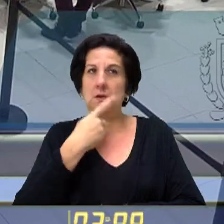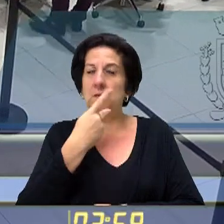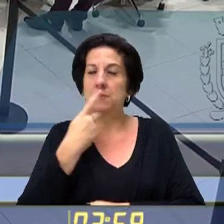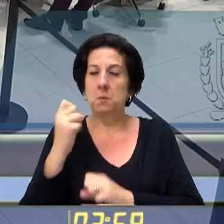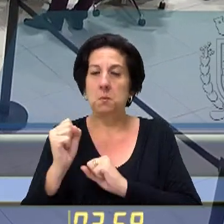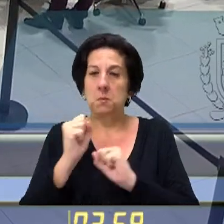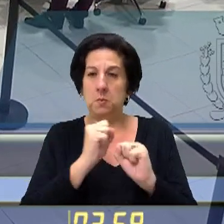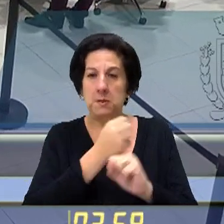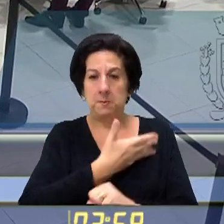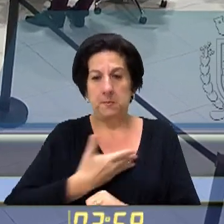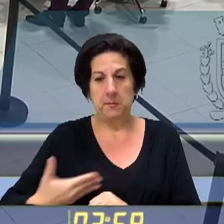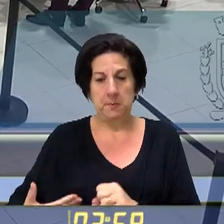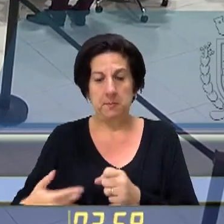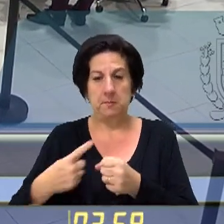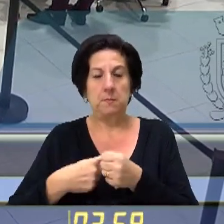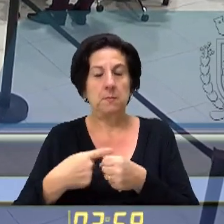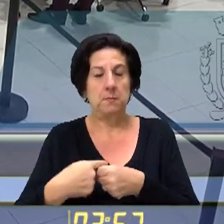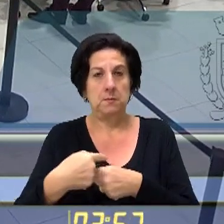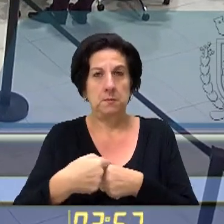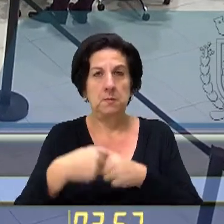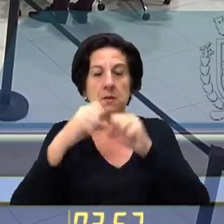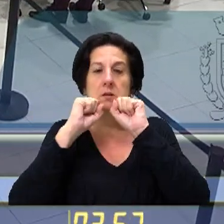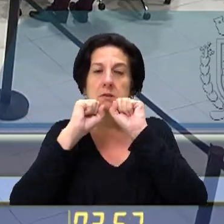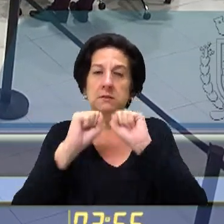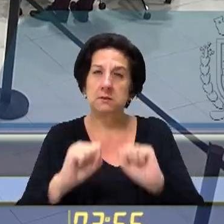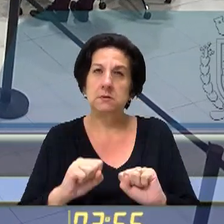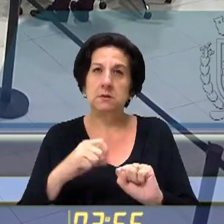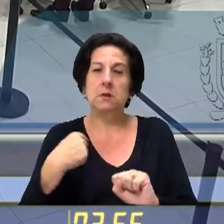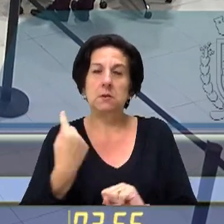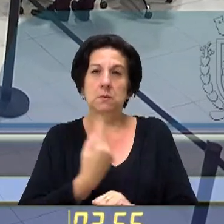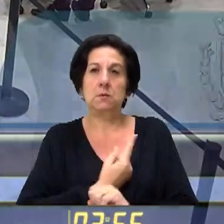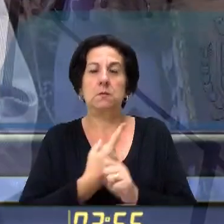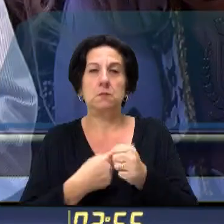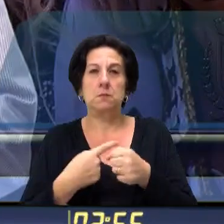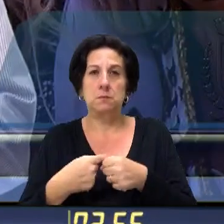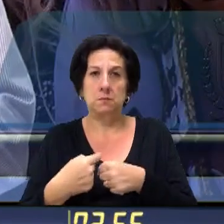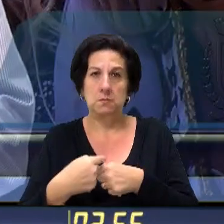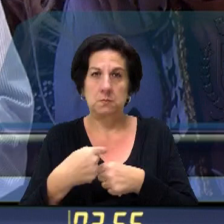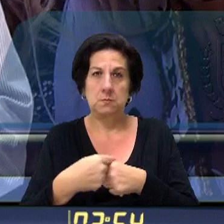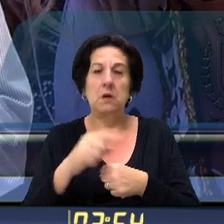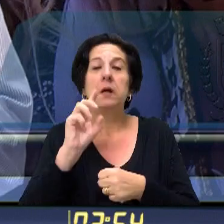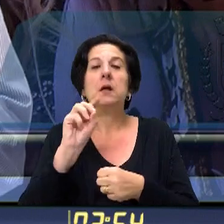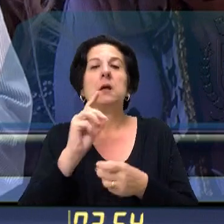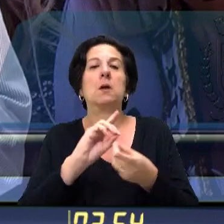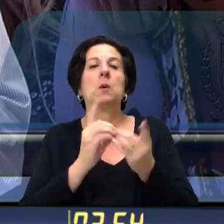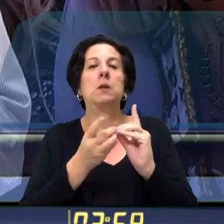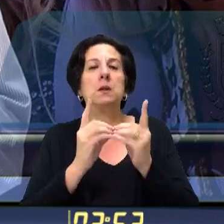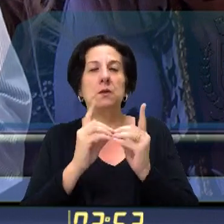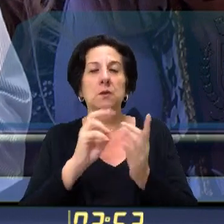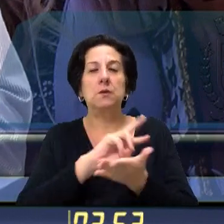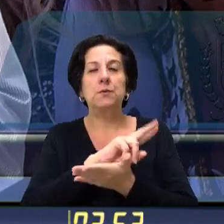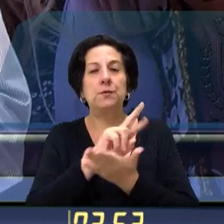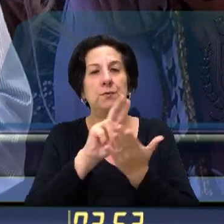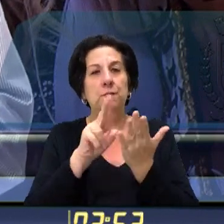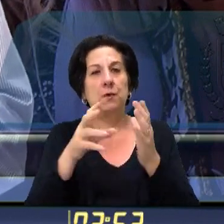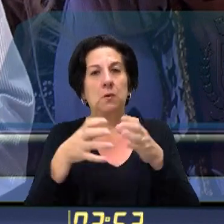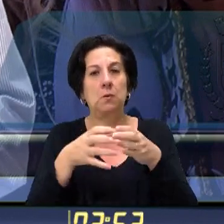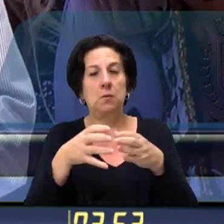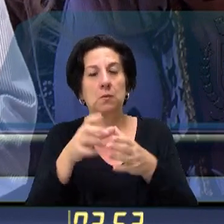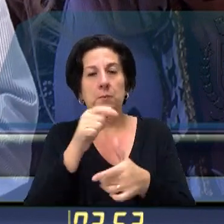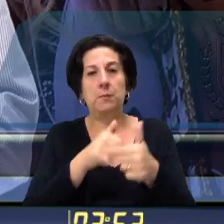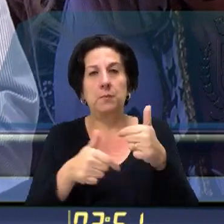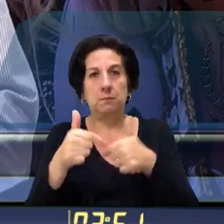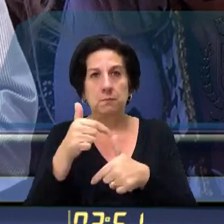Poder Público Municipal, aos secretários do nosso município, os coordenadores das diversas equipes de